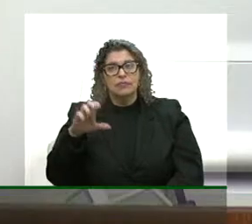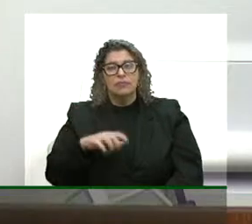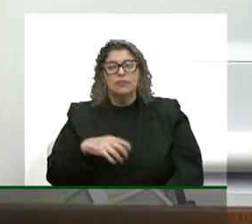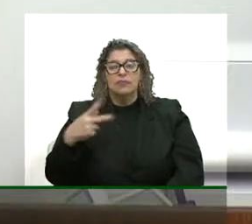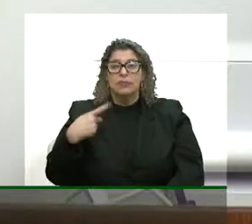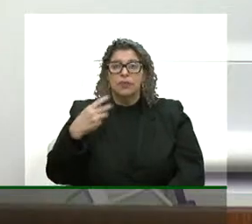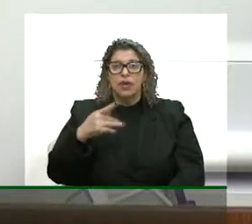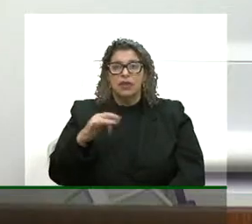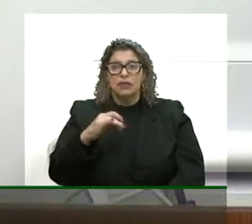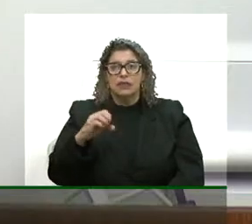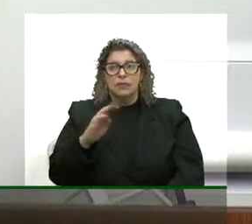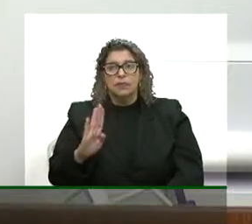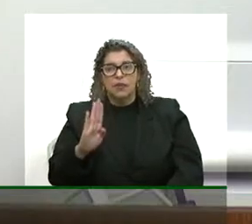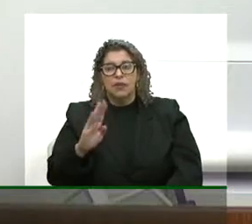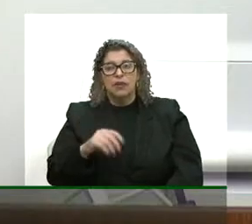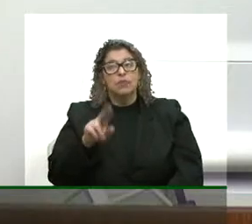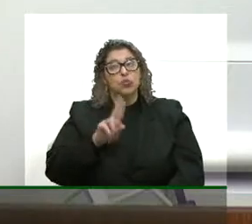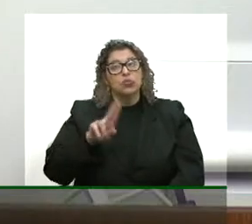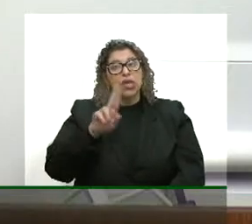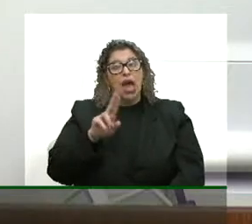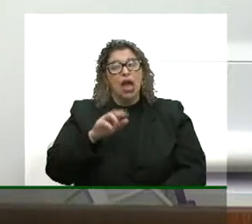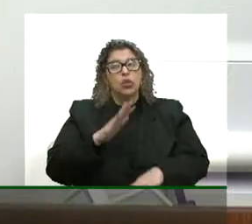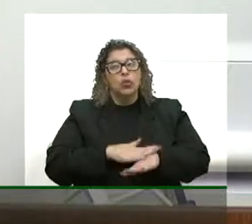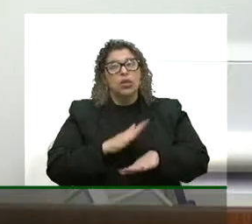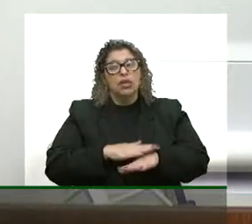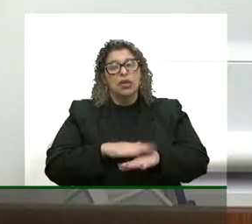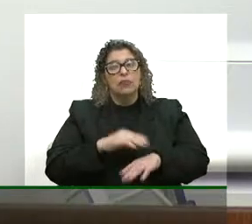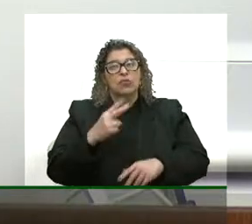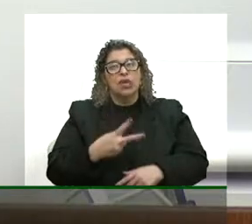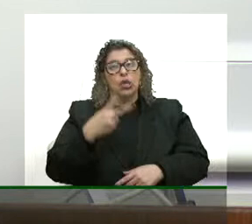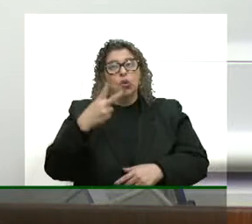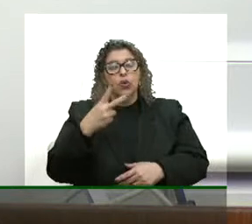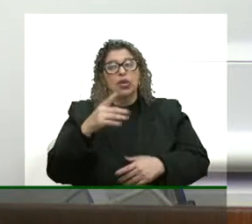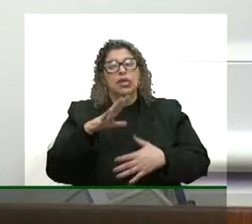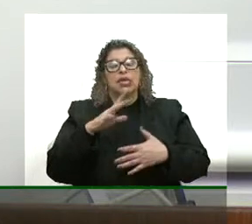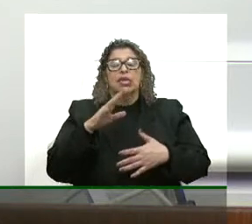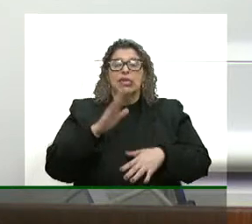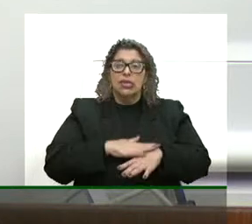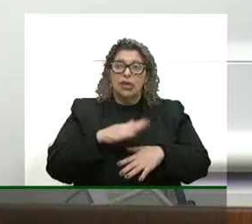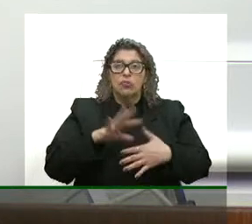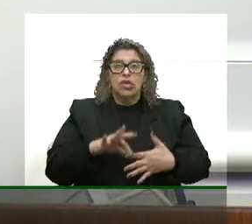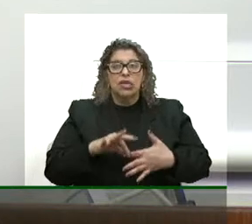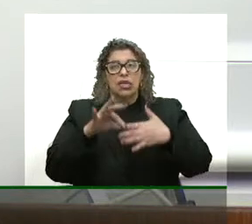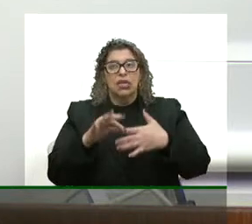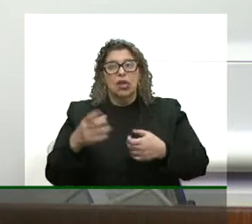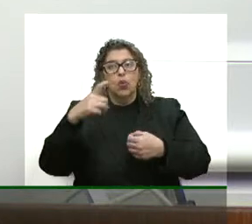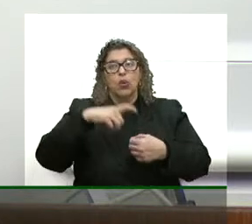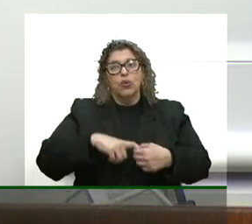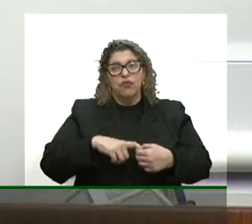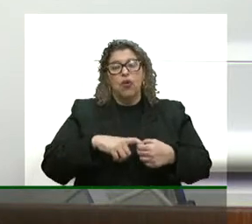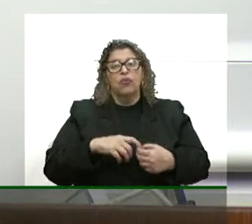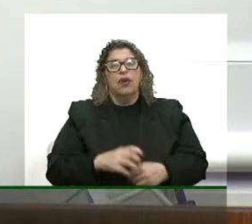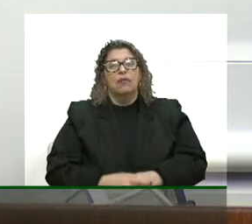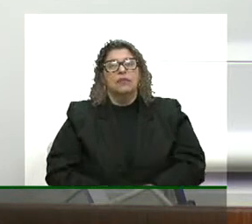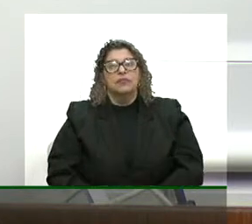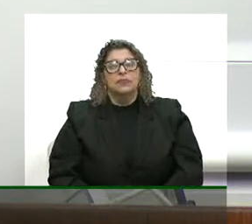bancada do PSB que, por ultrapassar o tempo, serão descontados 2 tempos de liderança no retorno das sessões ordinárias.